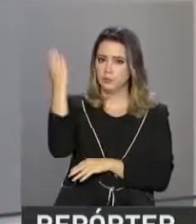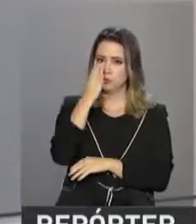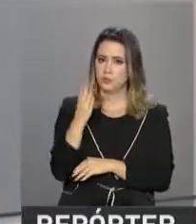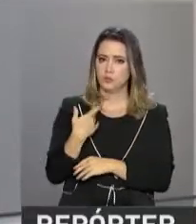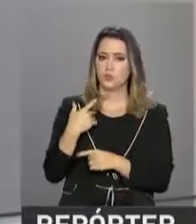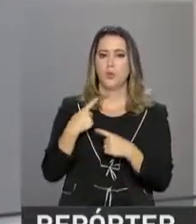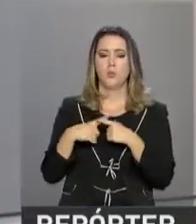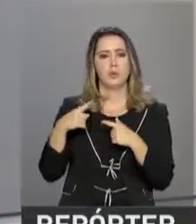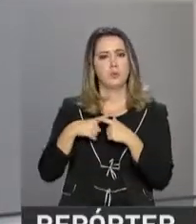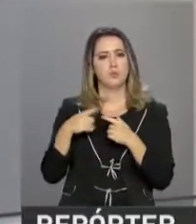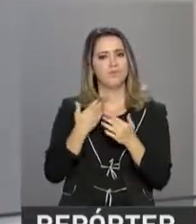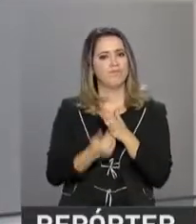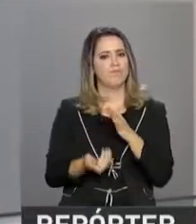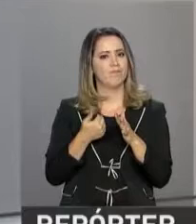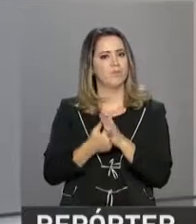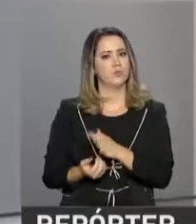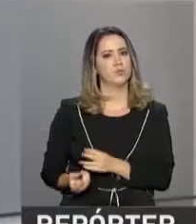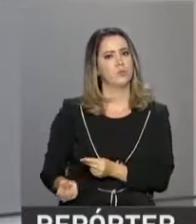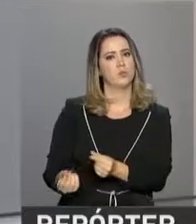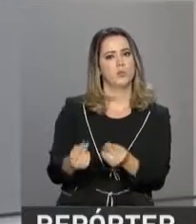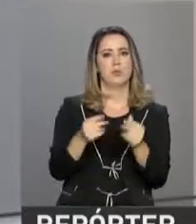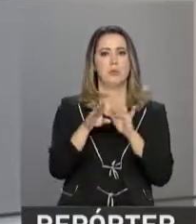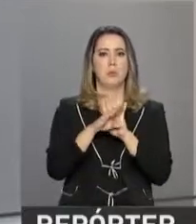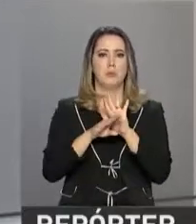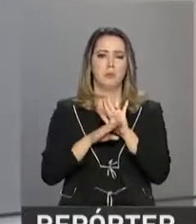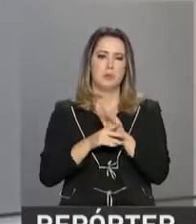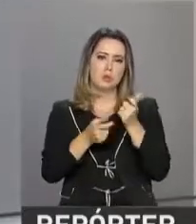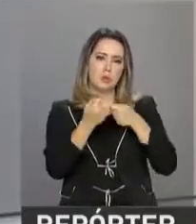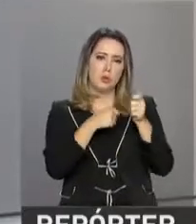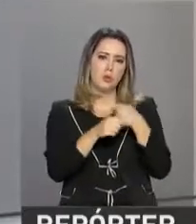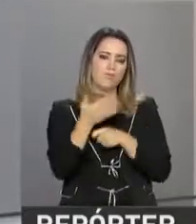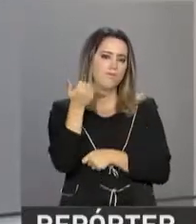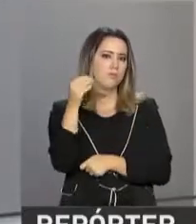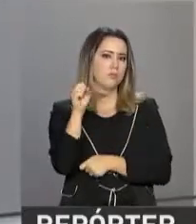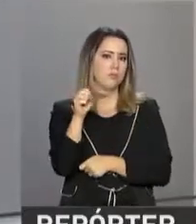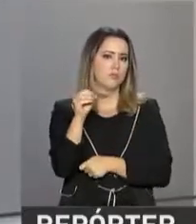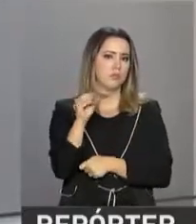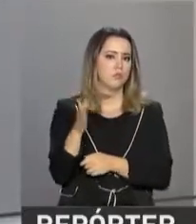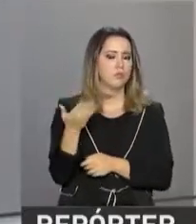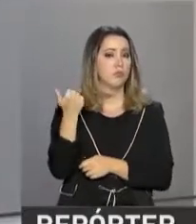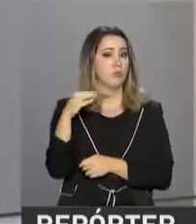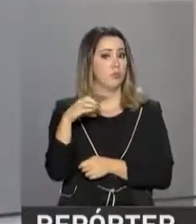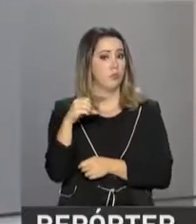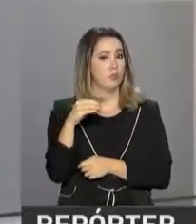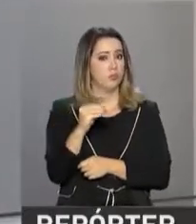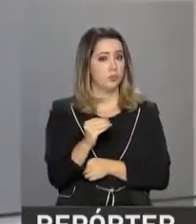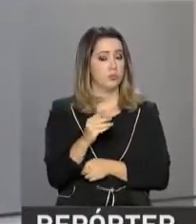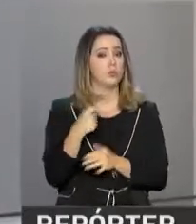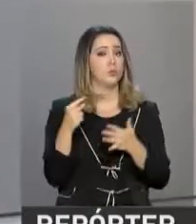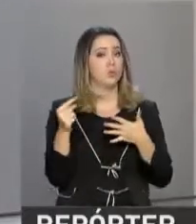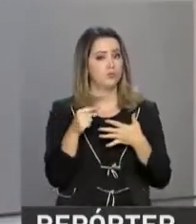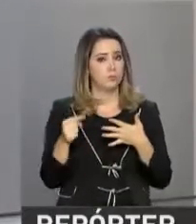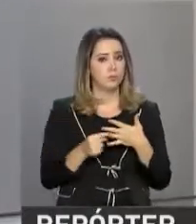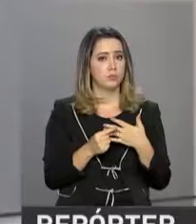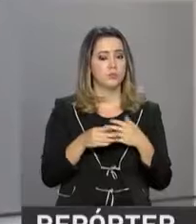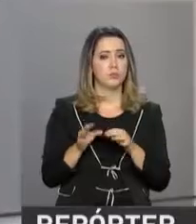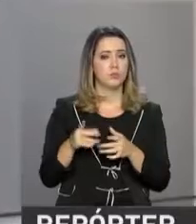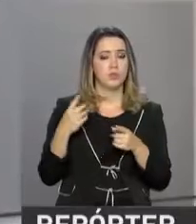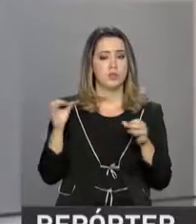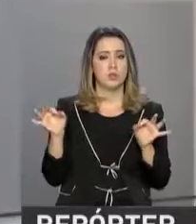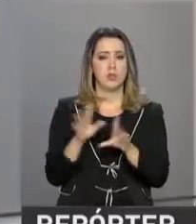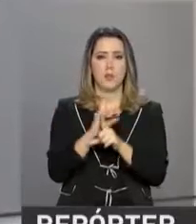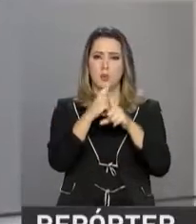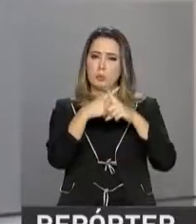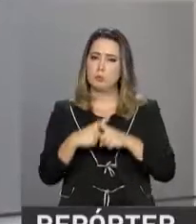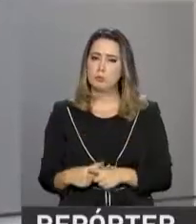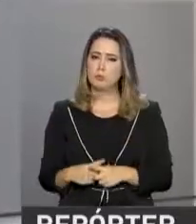foram atingidos por perdas monetárias com planos econômicos das décadas de 80 e 90. A medida finaliza disputas